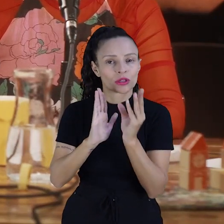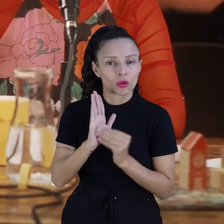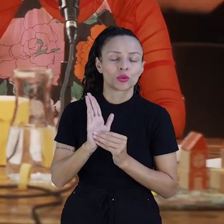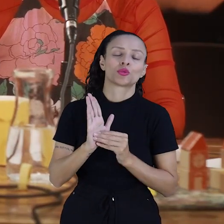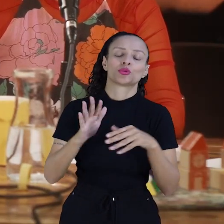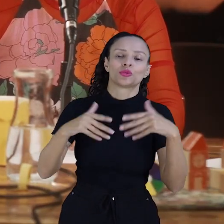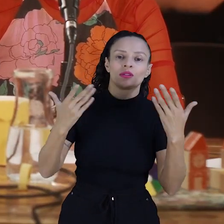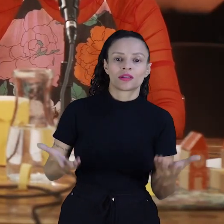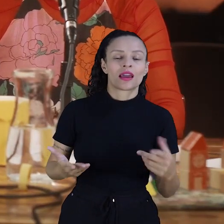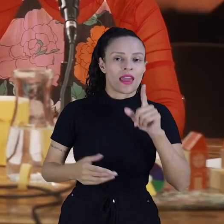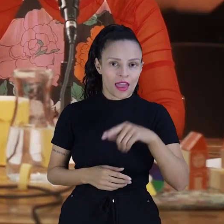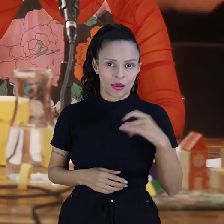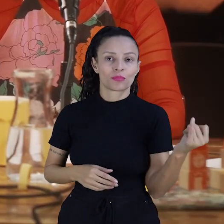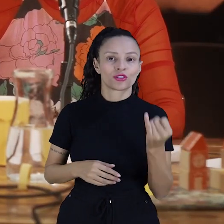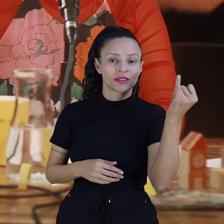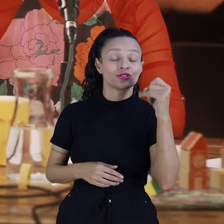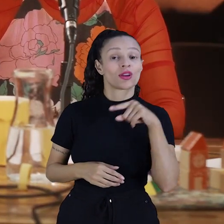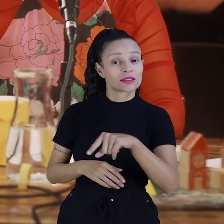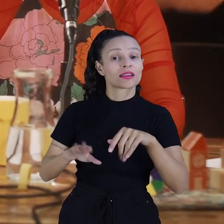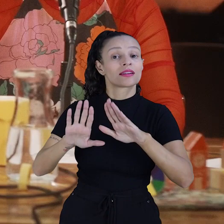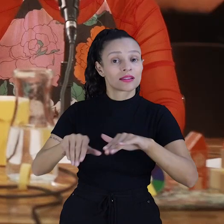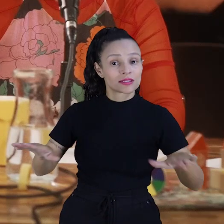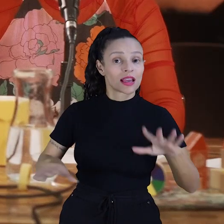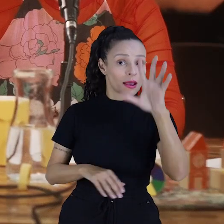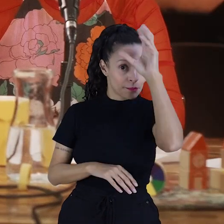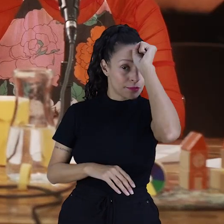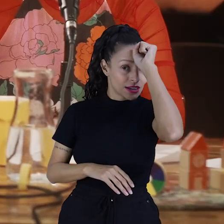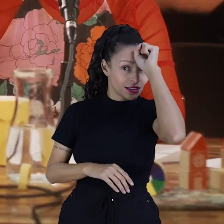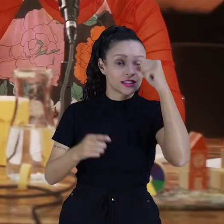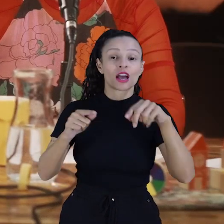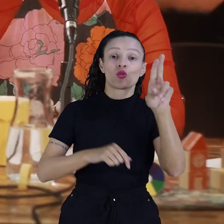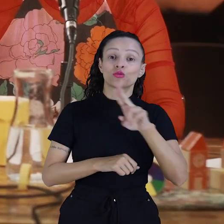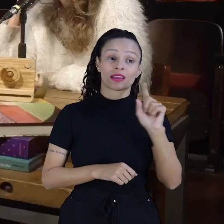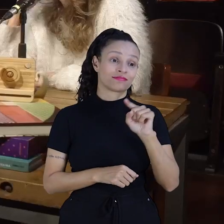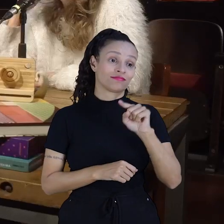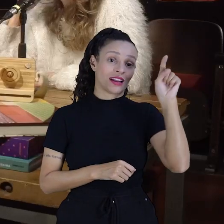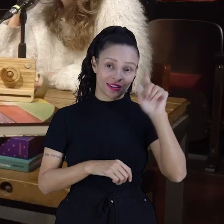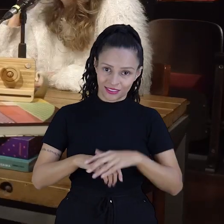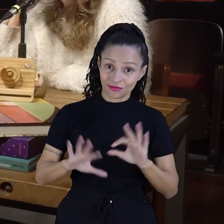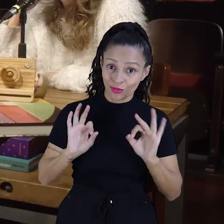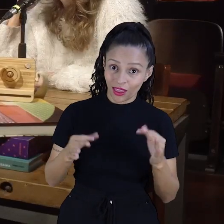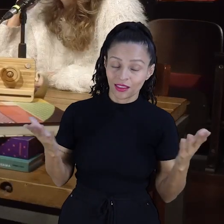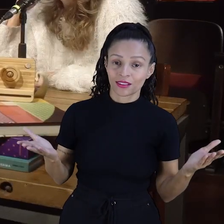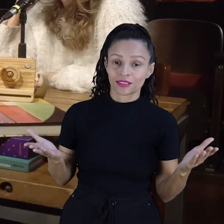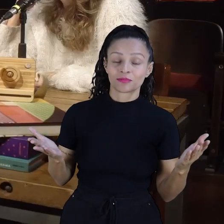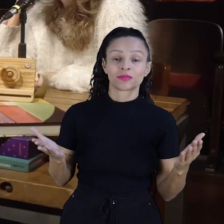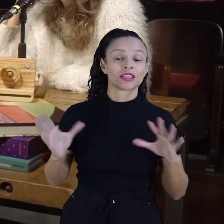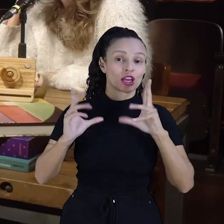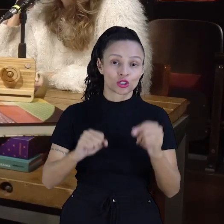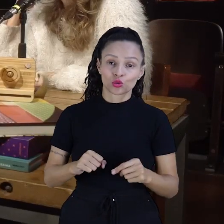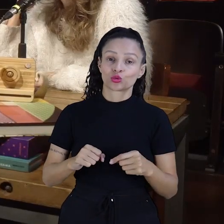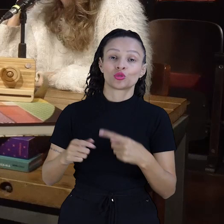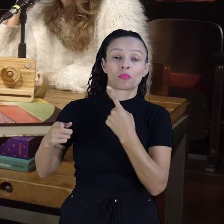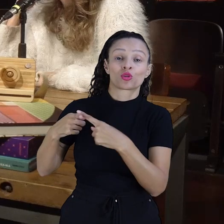conteúdo, porque é importante que essa criança aprenda a usar a crase. Não é? E a conjugação